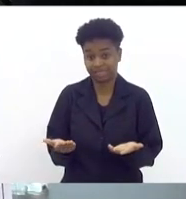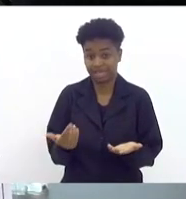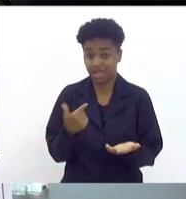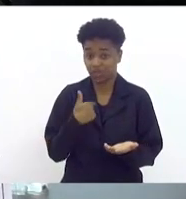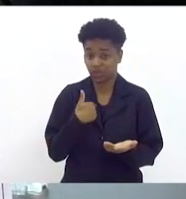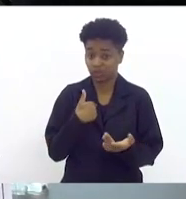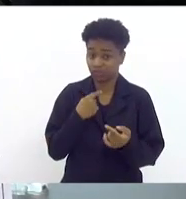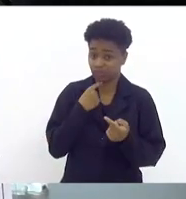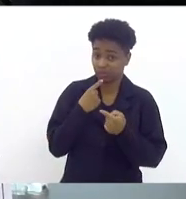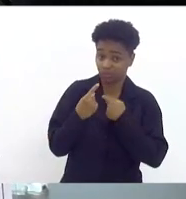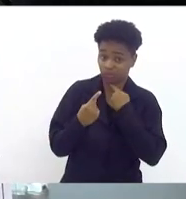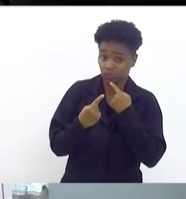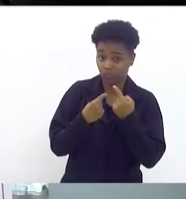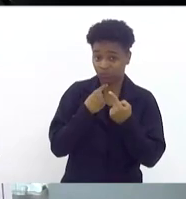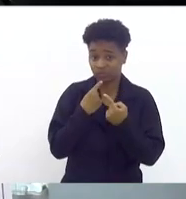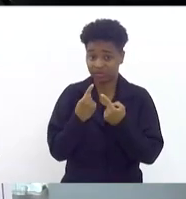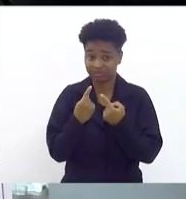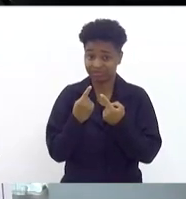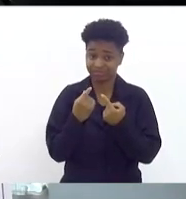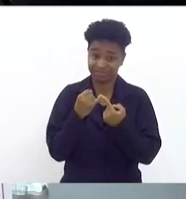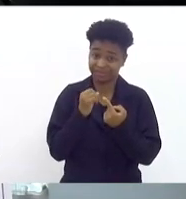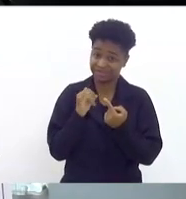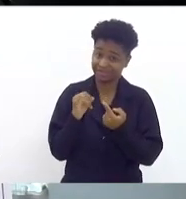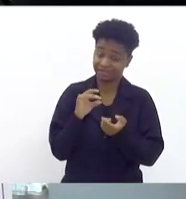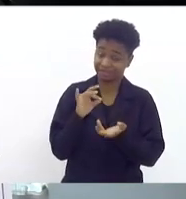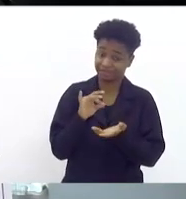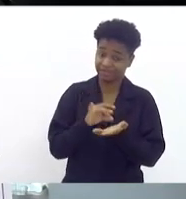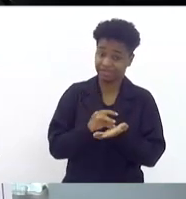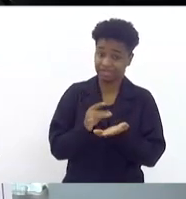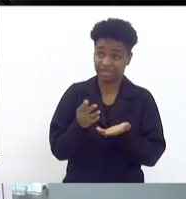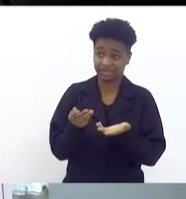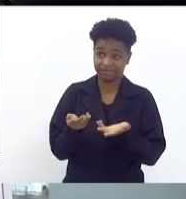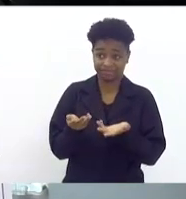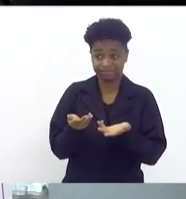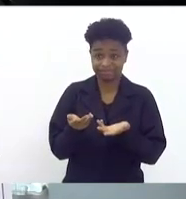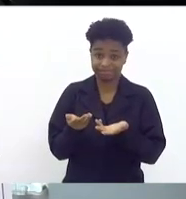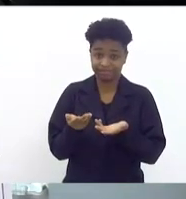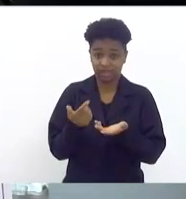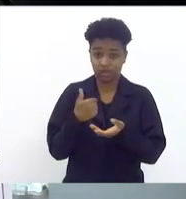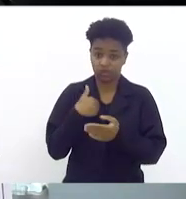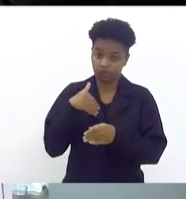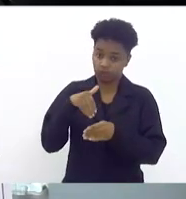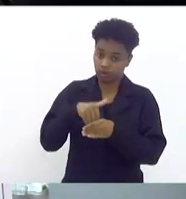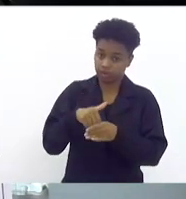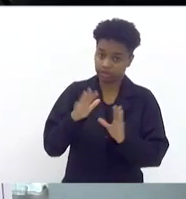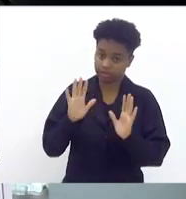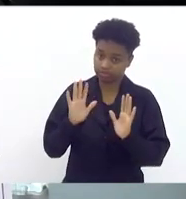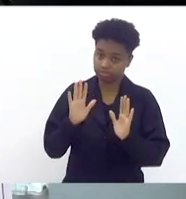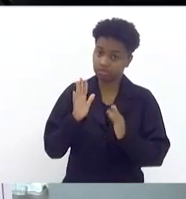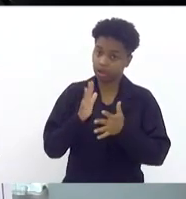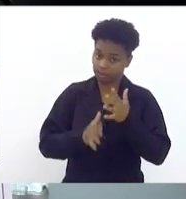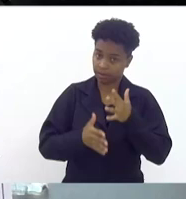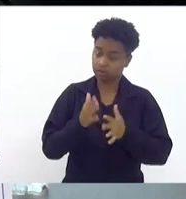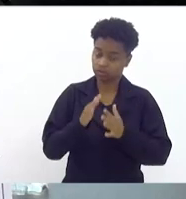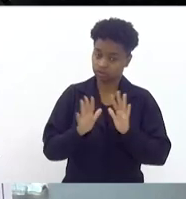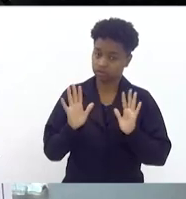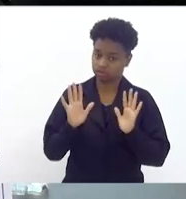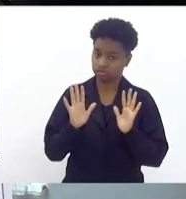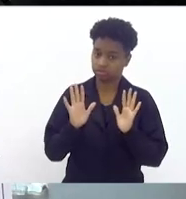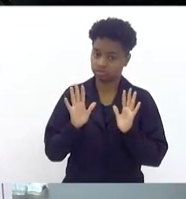em dúvida aqui se não seria, como eu votei, pela